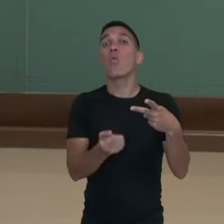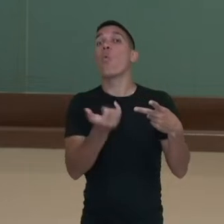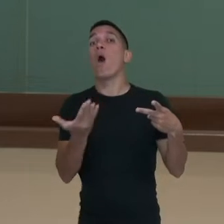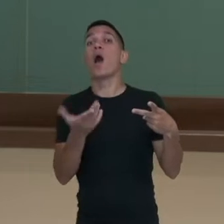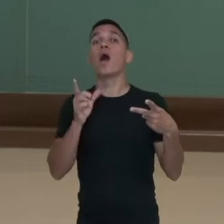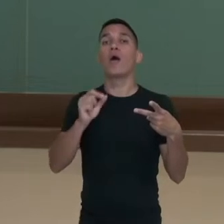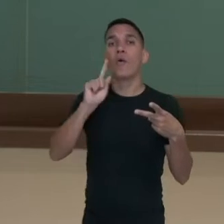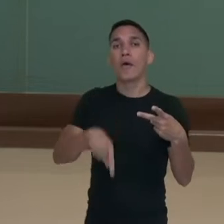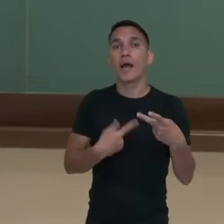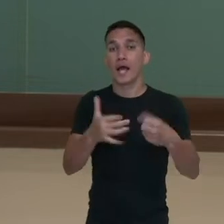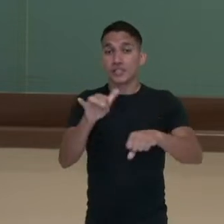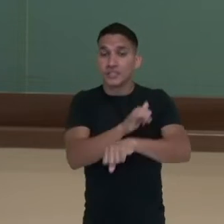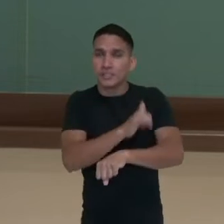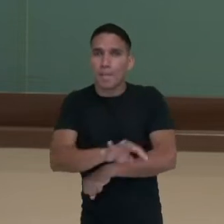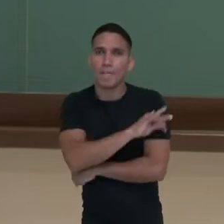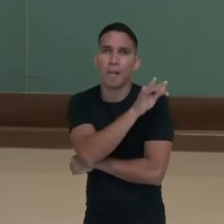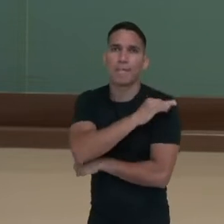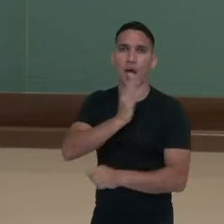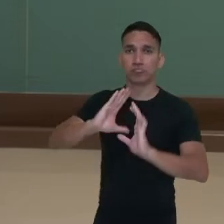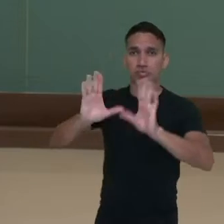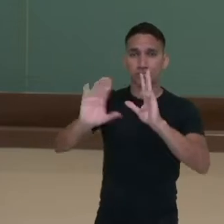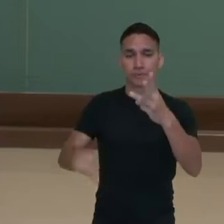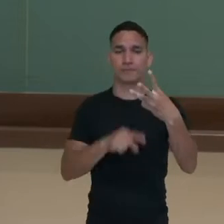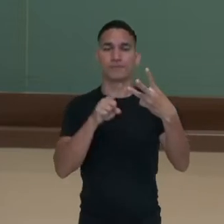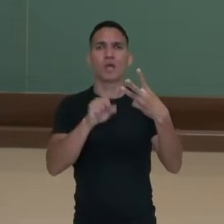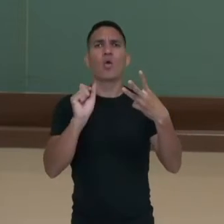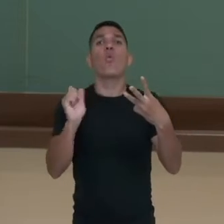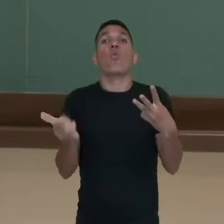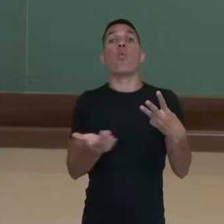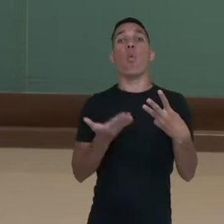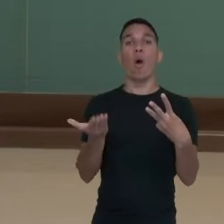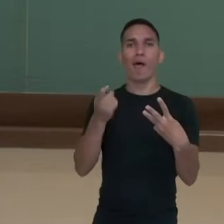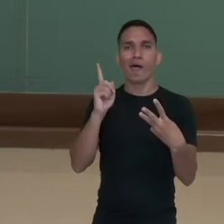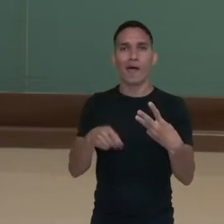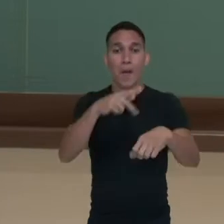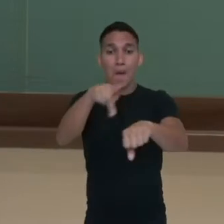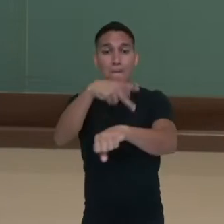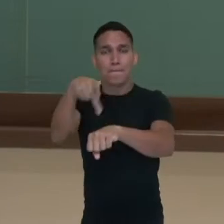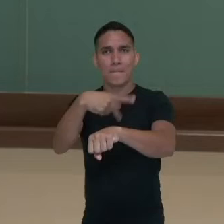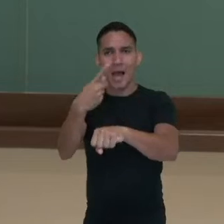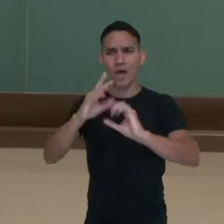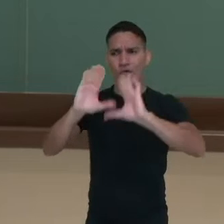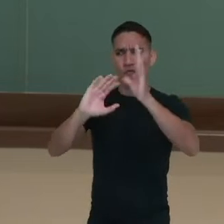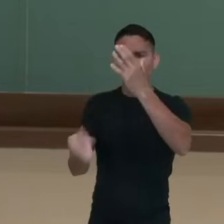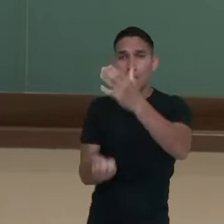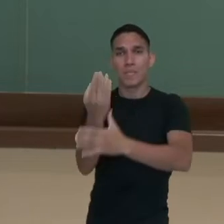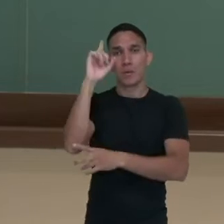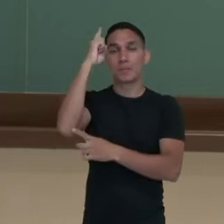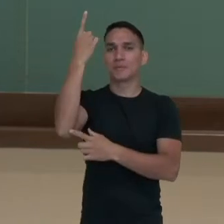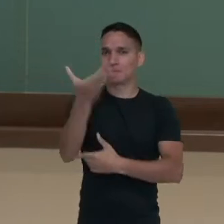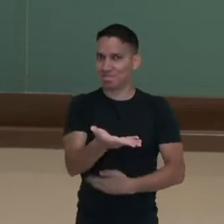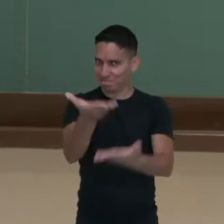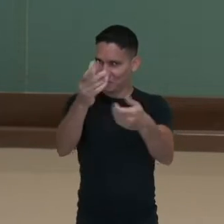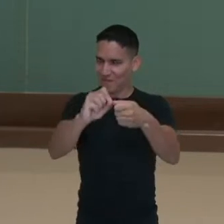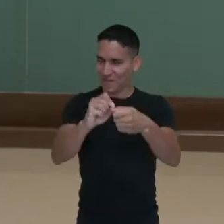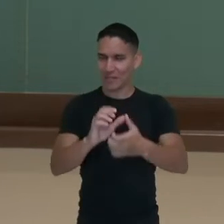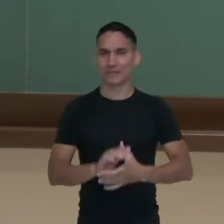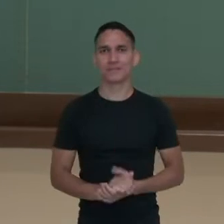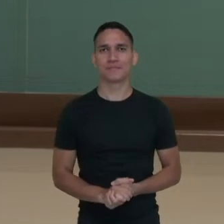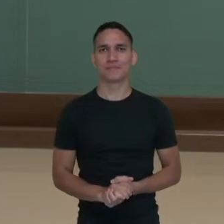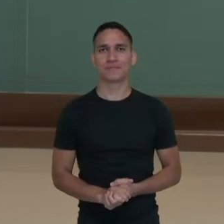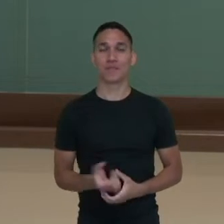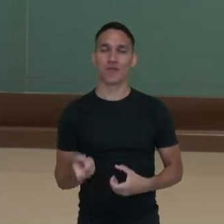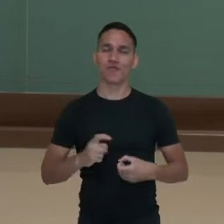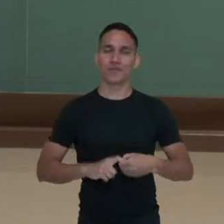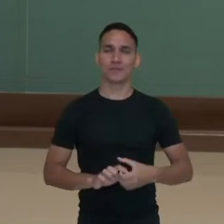os fundamentos do voleibol e qual o país em que o vôlei foi inventado? Agora é com vocês,